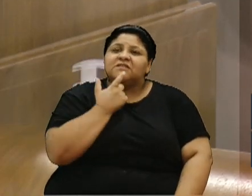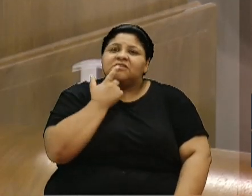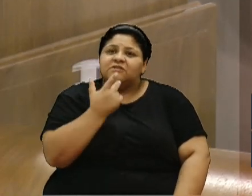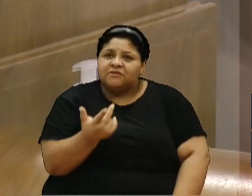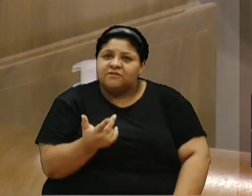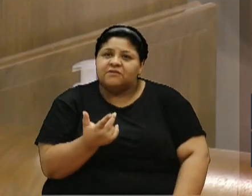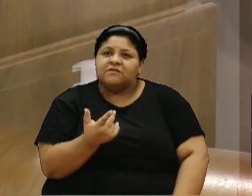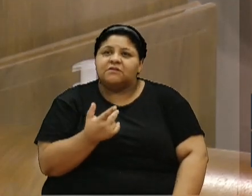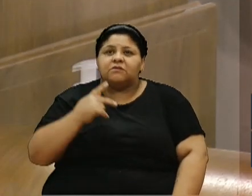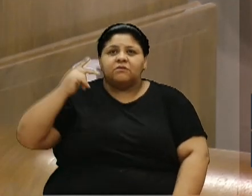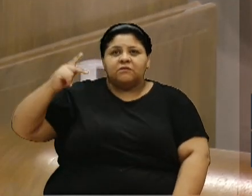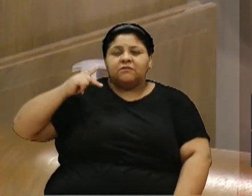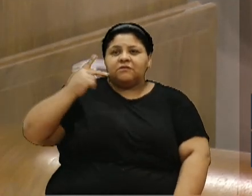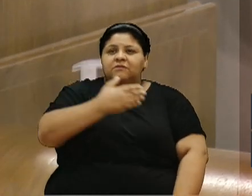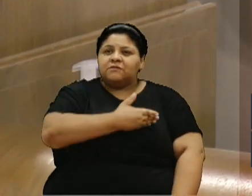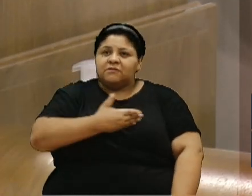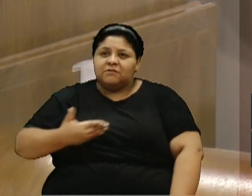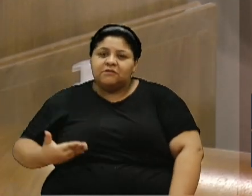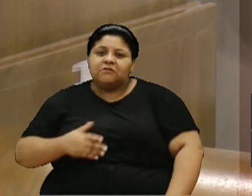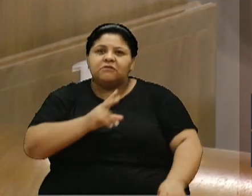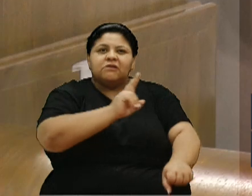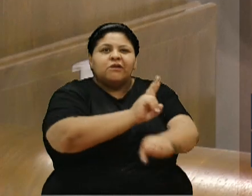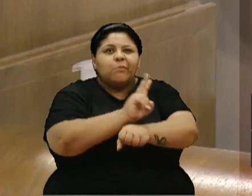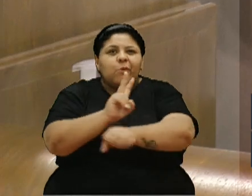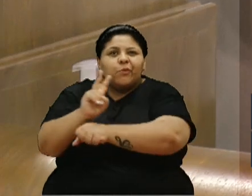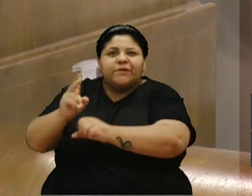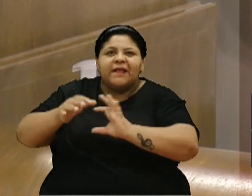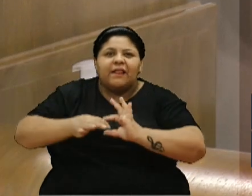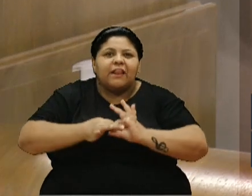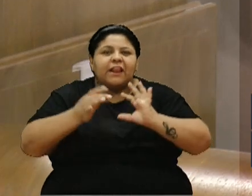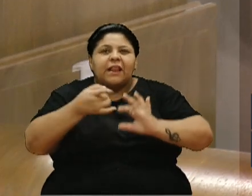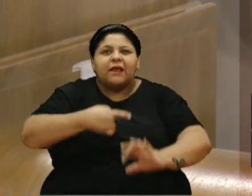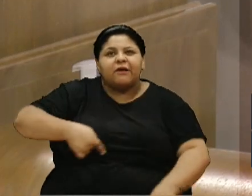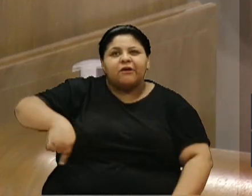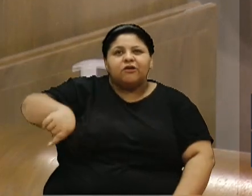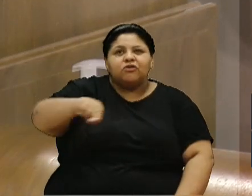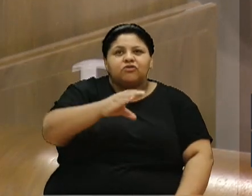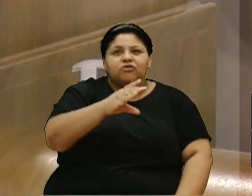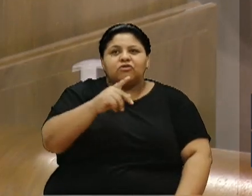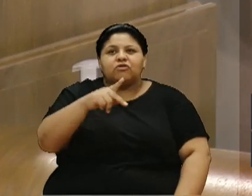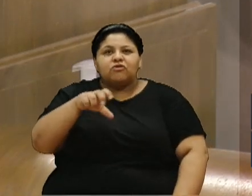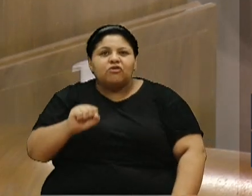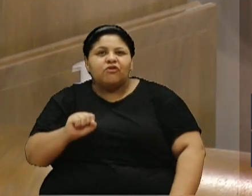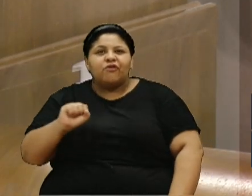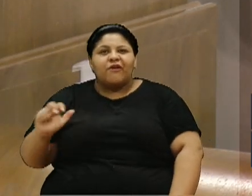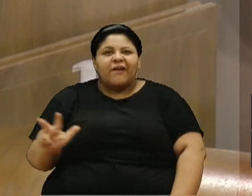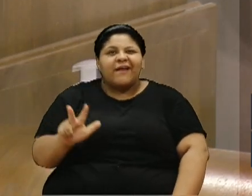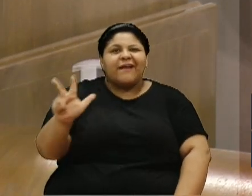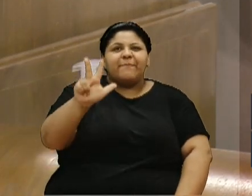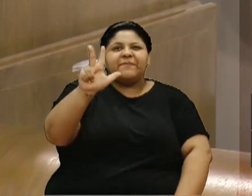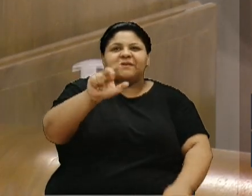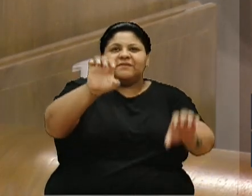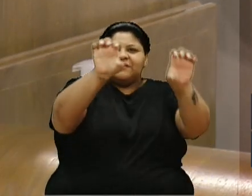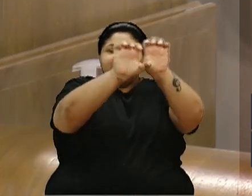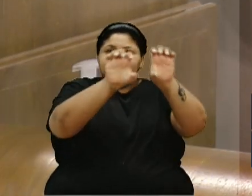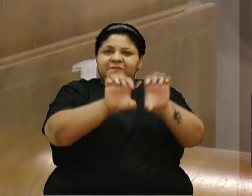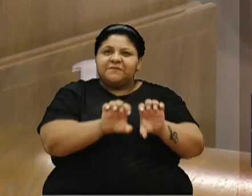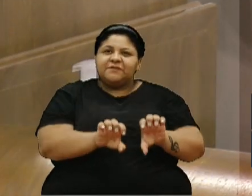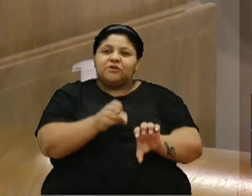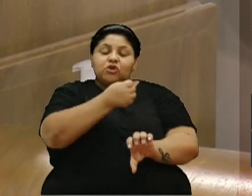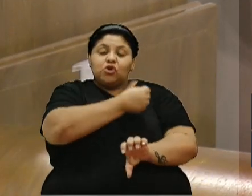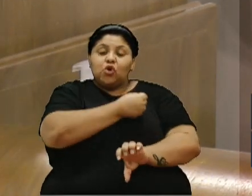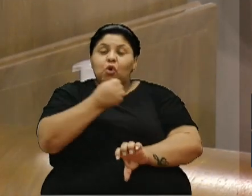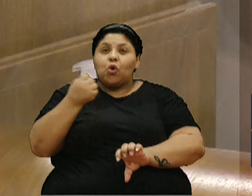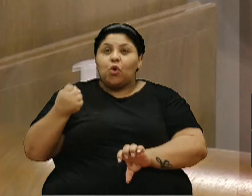reforçar políticas públicas para o cuidado e liberdade, os nossos CAPs valorizados, estruturados, em número, com